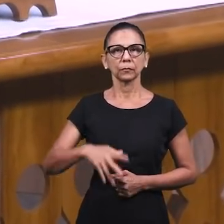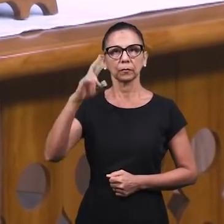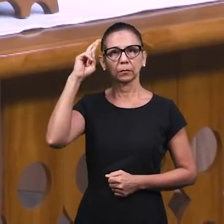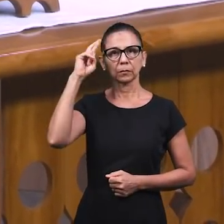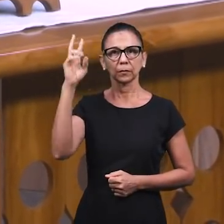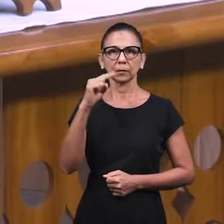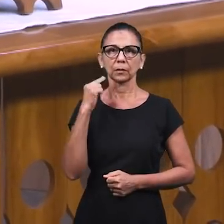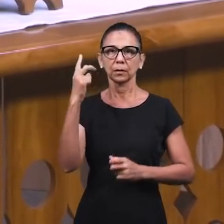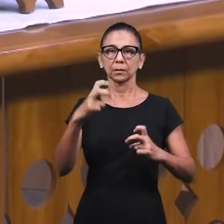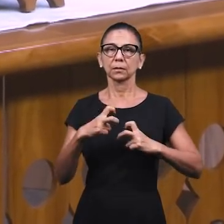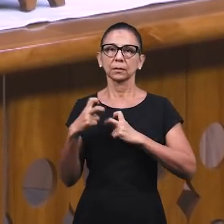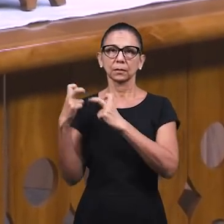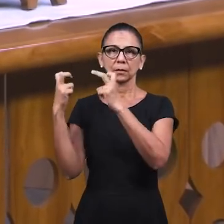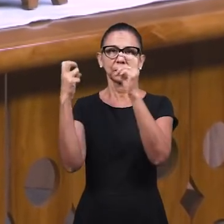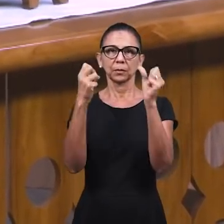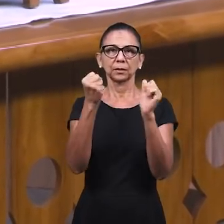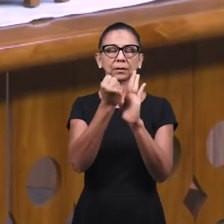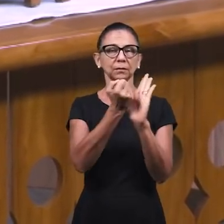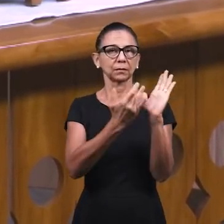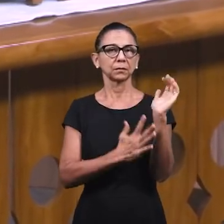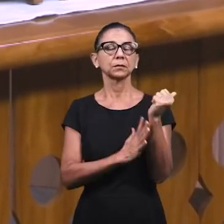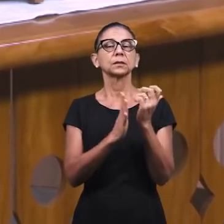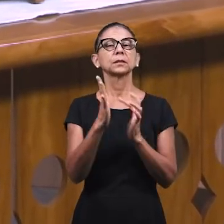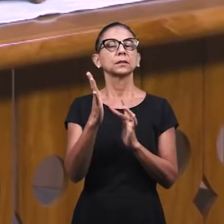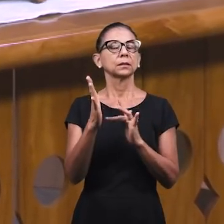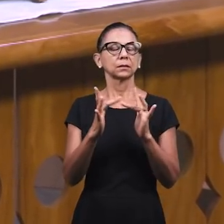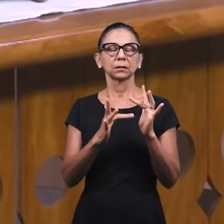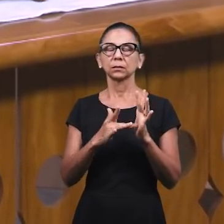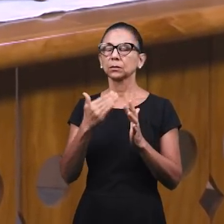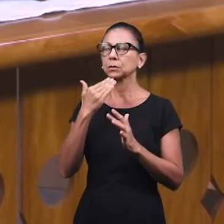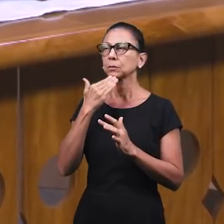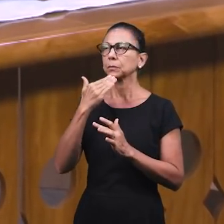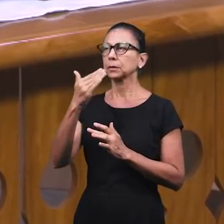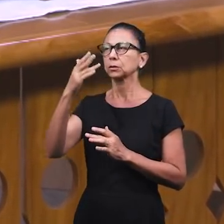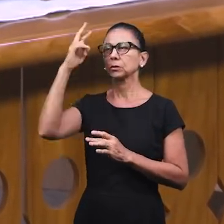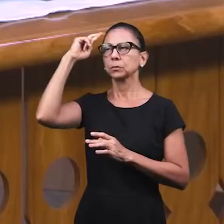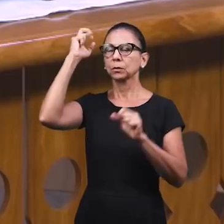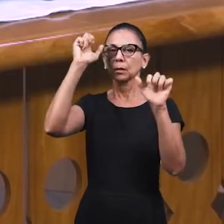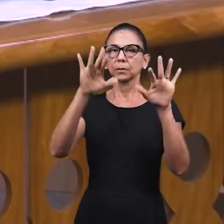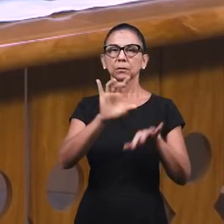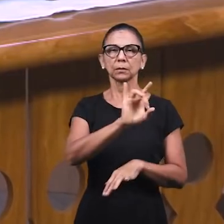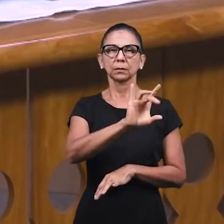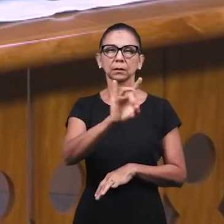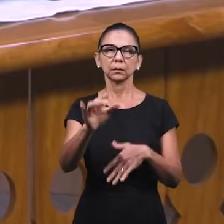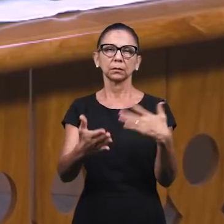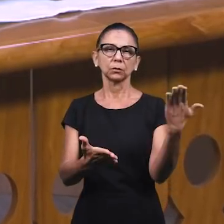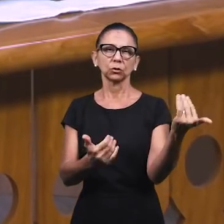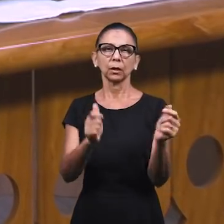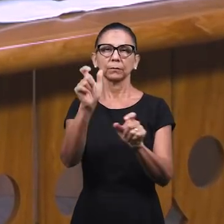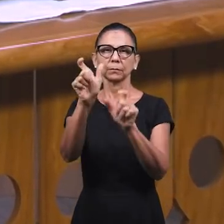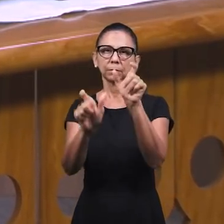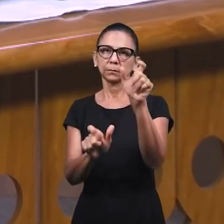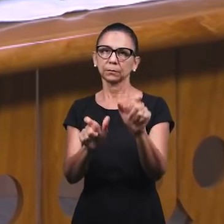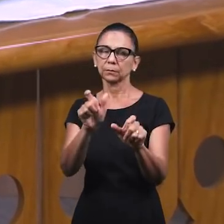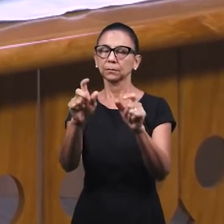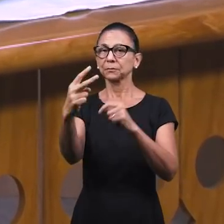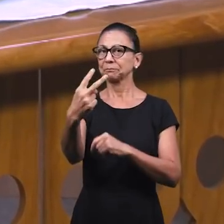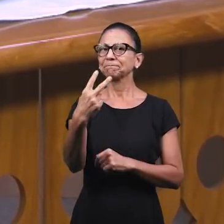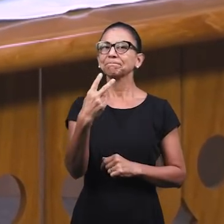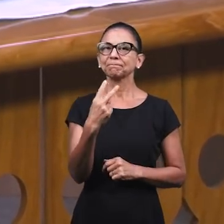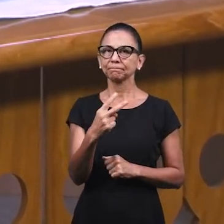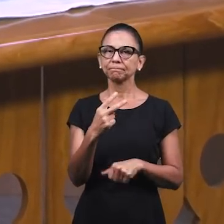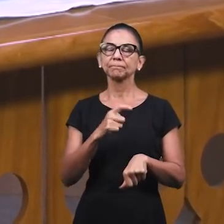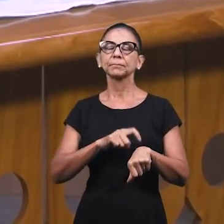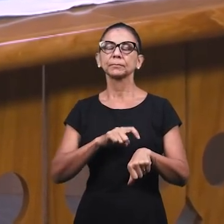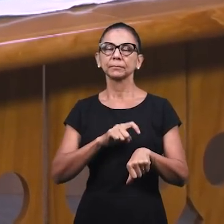Senhor, nós clamamos pelo poder que há no sangue do Senhor Jesus. Pedimos, Senhor, que Tu abençoes cada servo Teu, cada pessoa que está participando